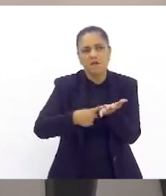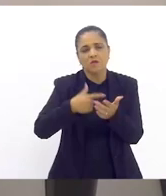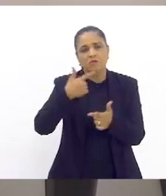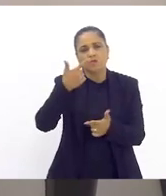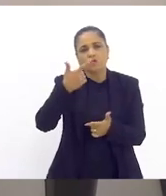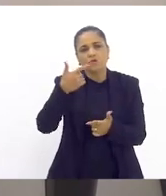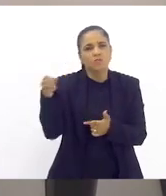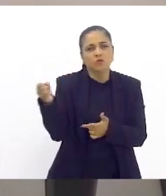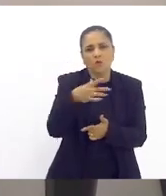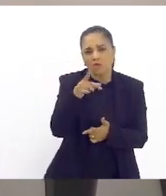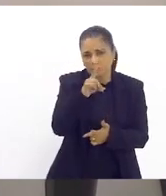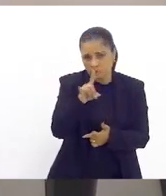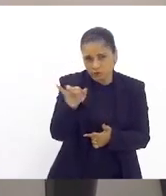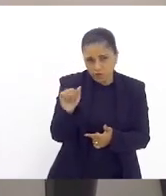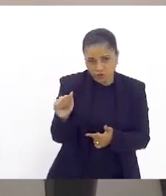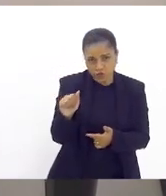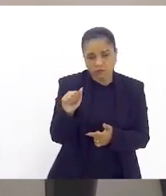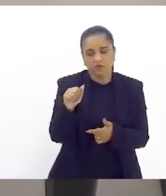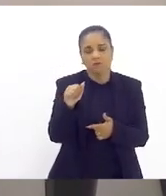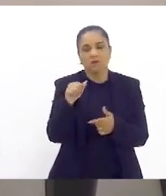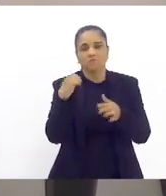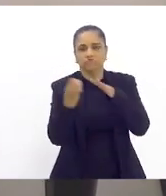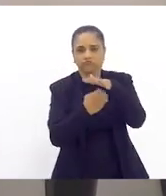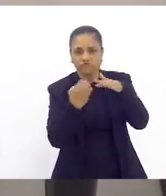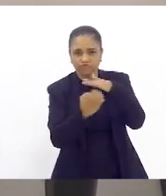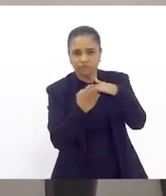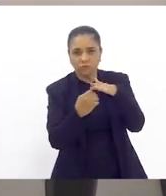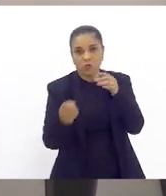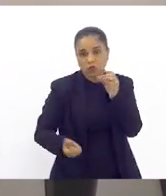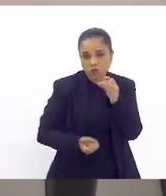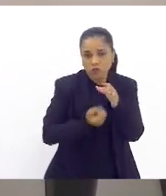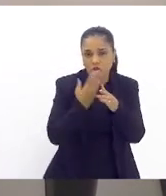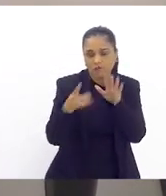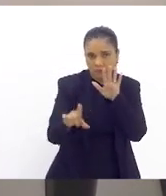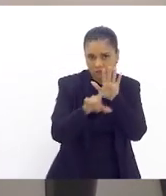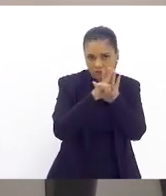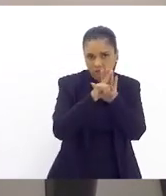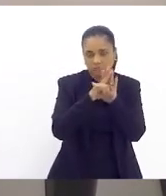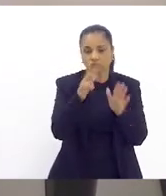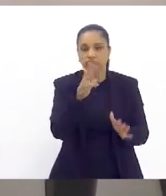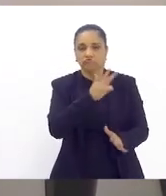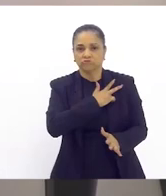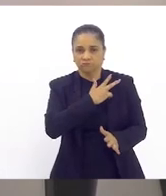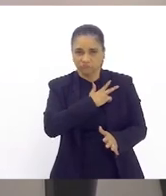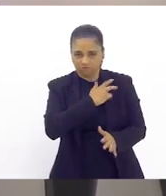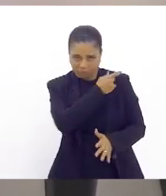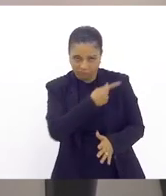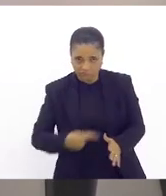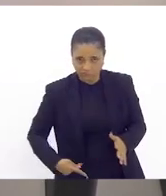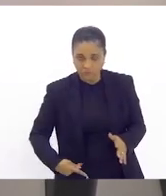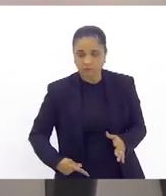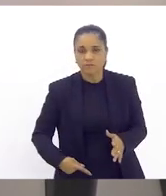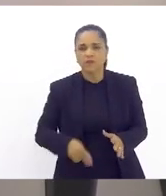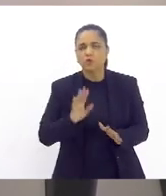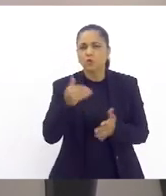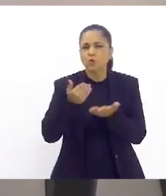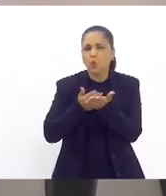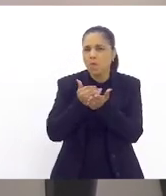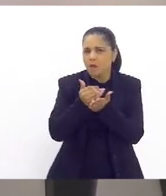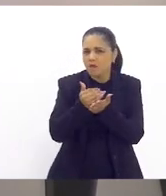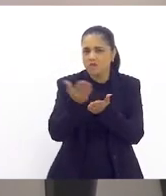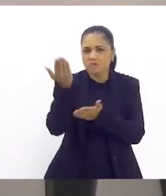a nova direção da Anel desse nova legislatura do presidente Lula eh e no início